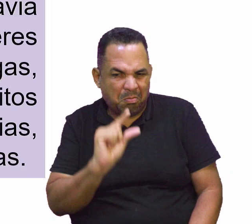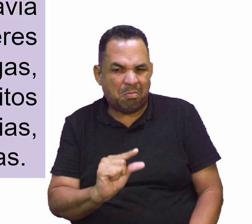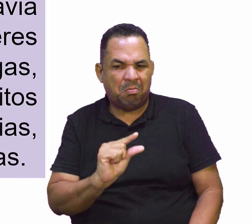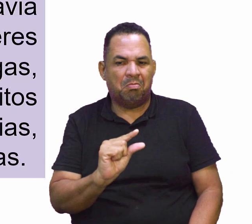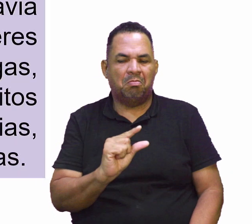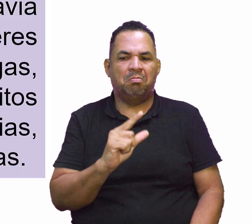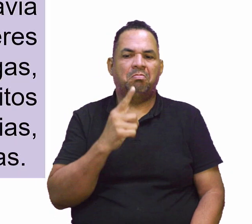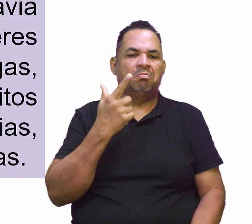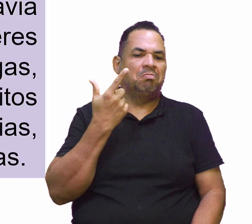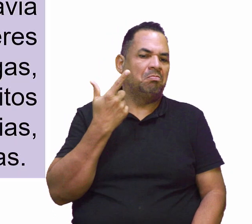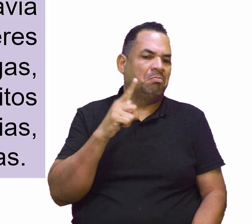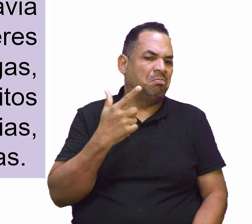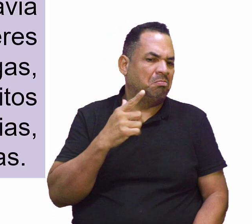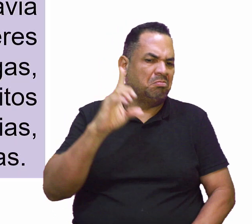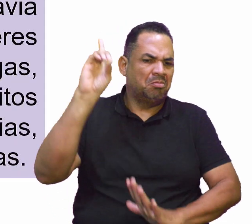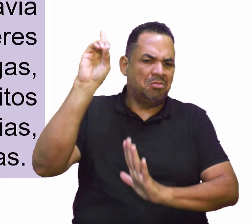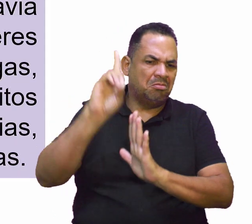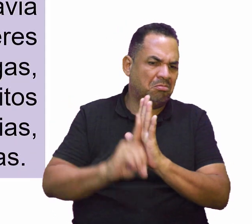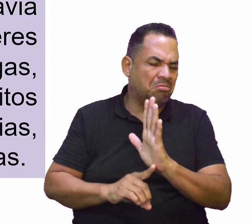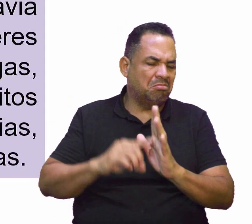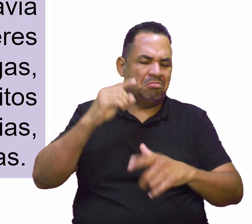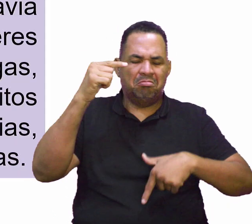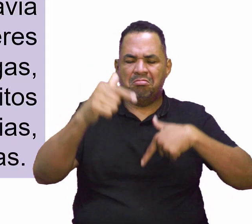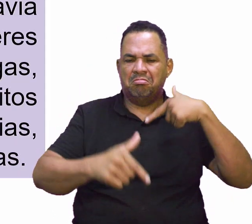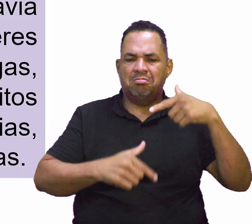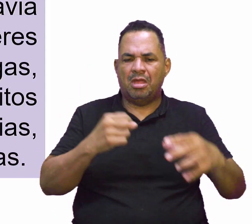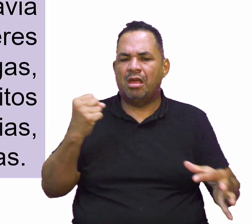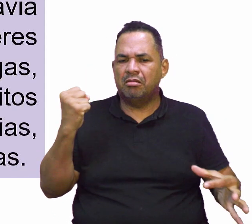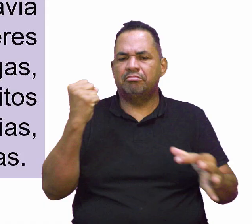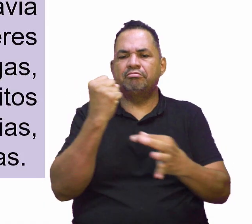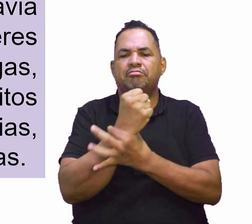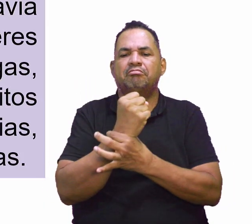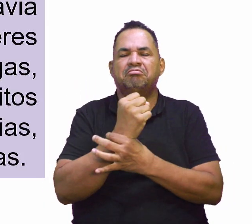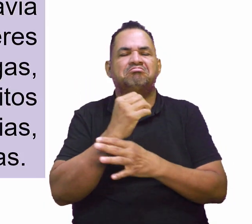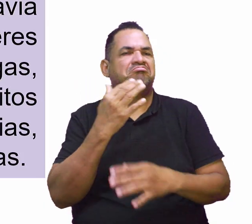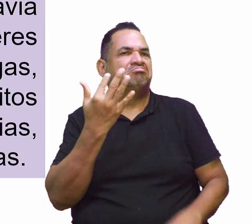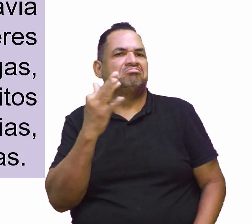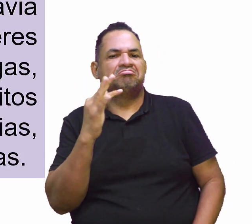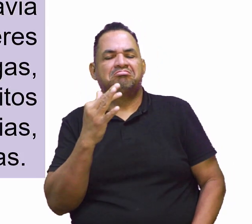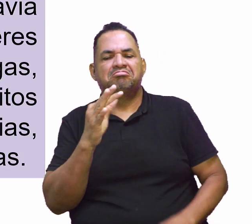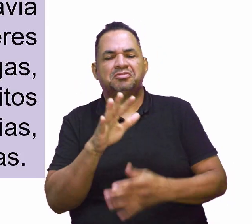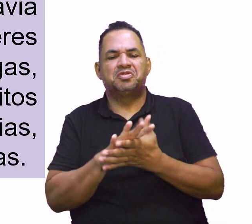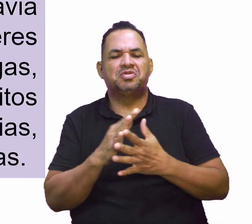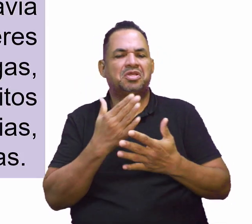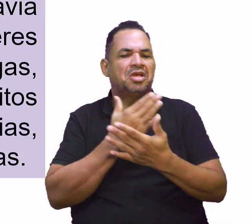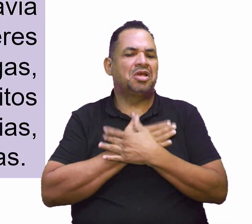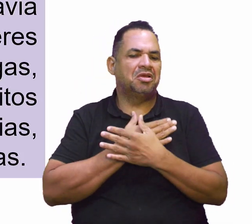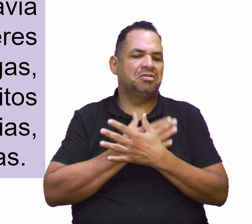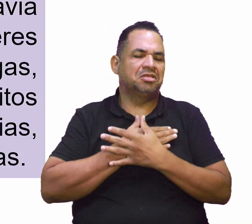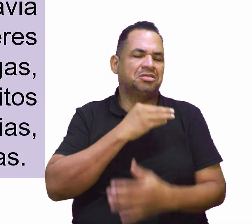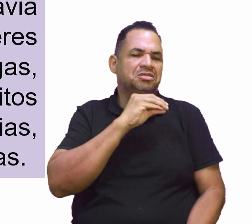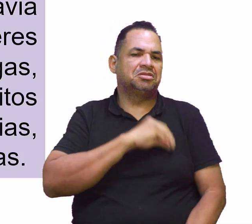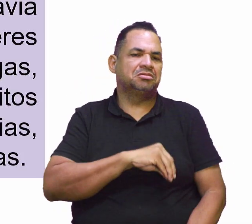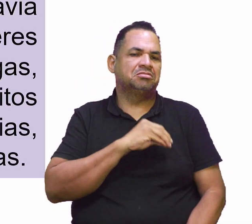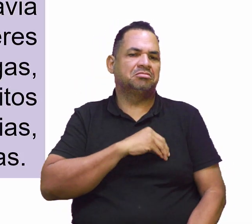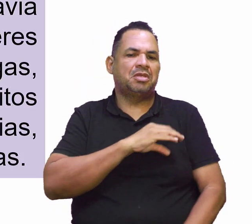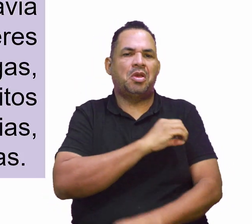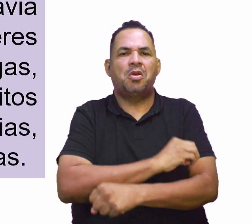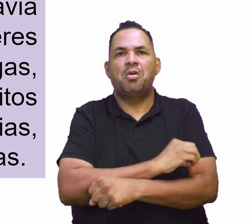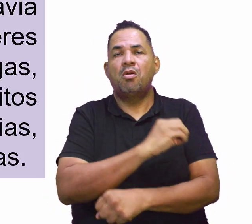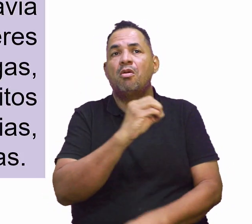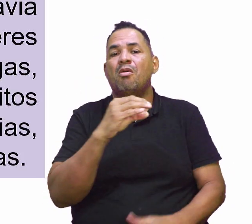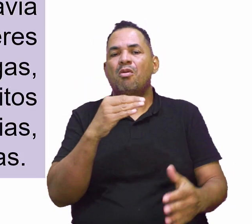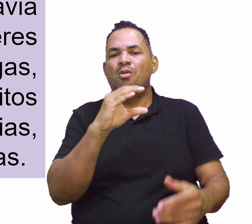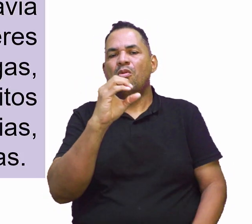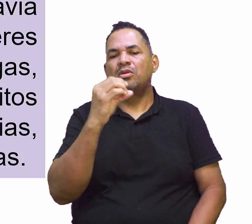existir direito trabalhista garantido, como férias, salário mínimo ou jornada de 8 horas. Só